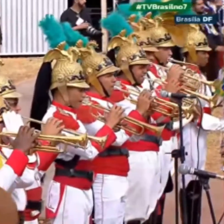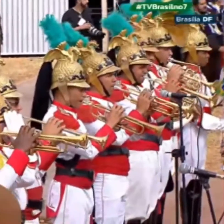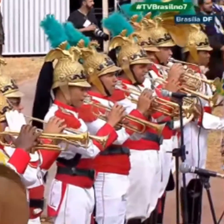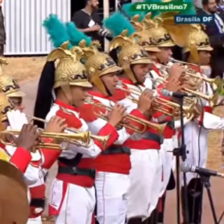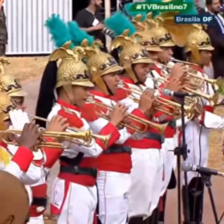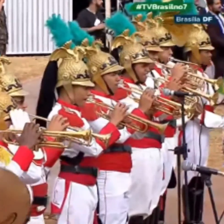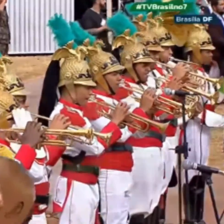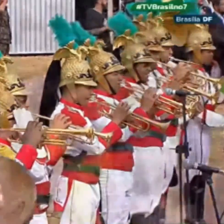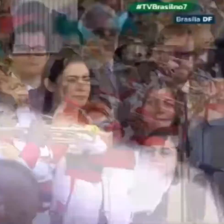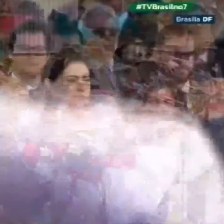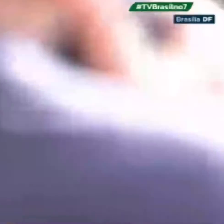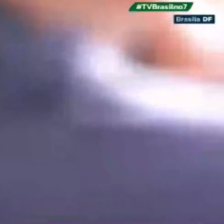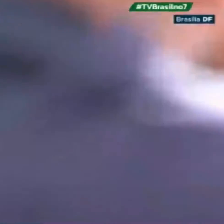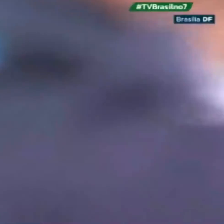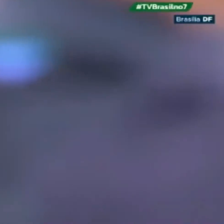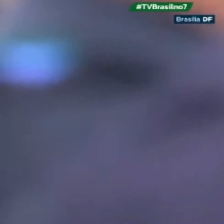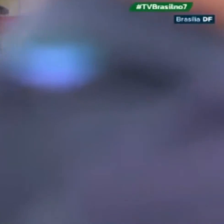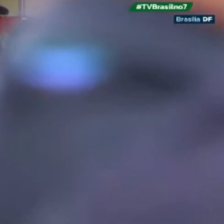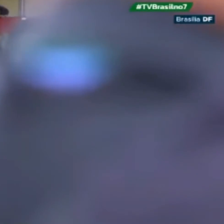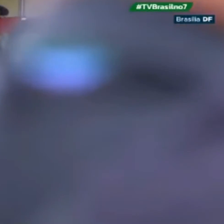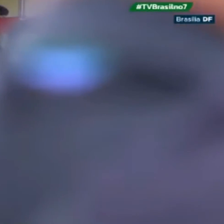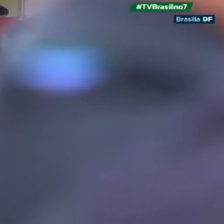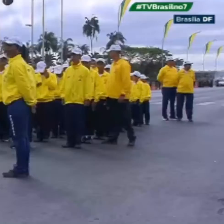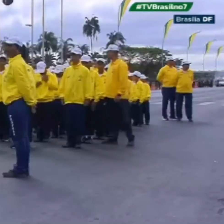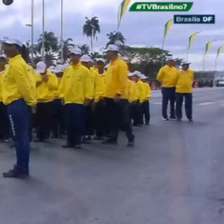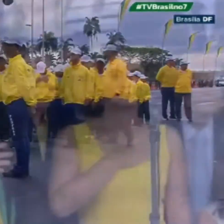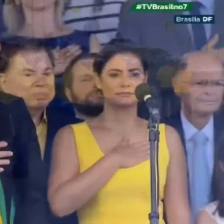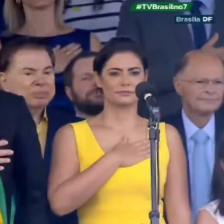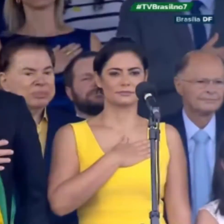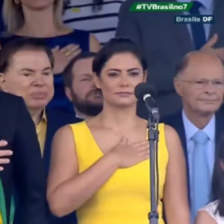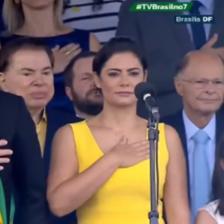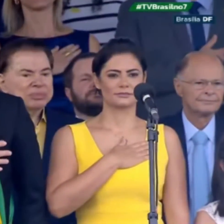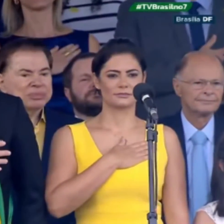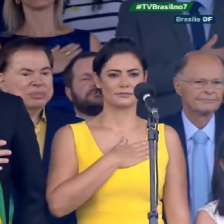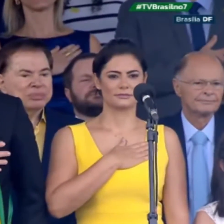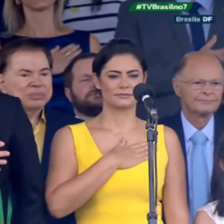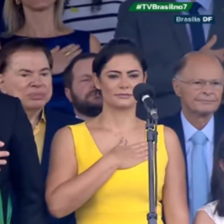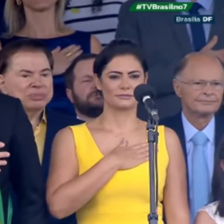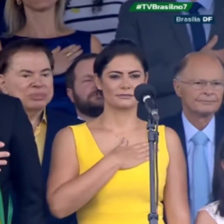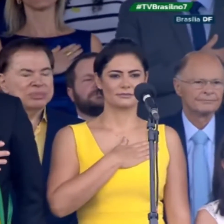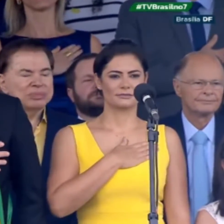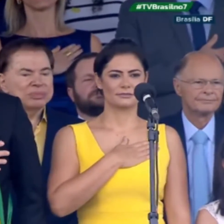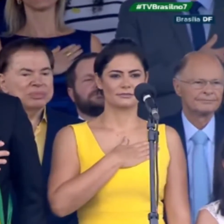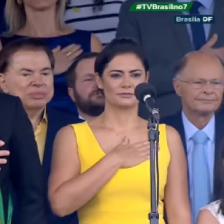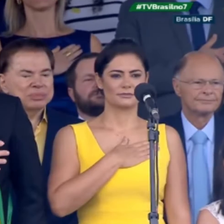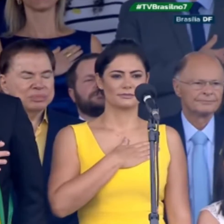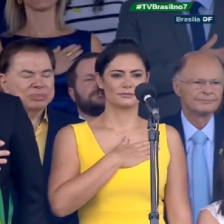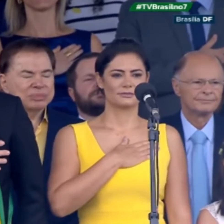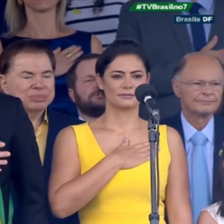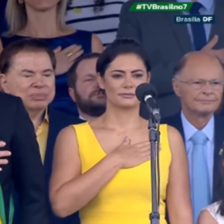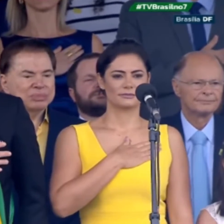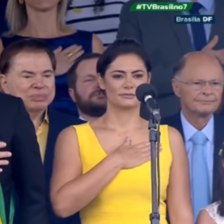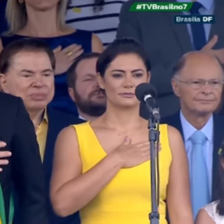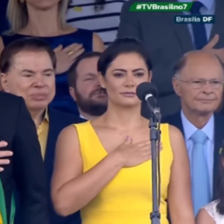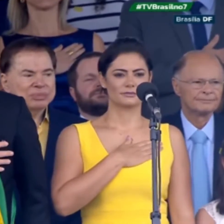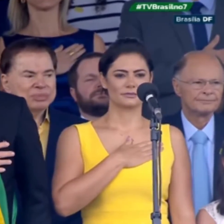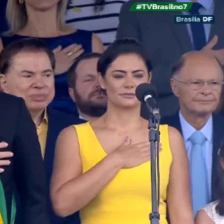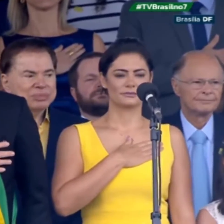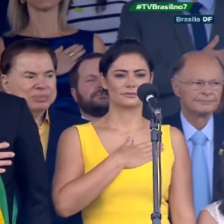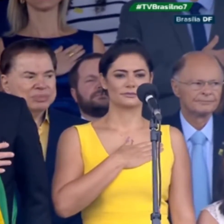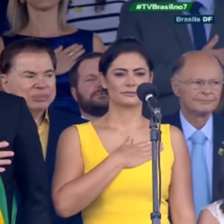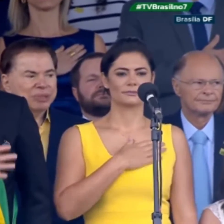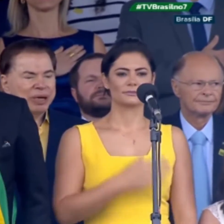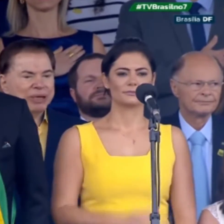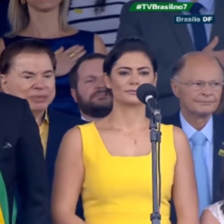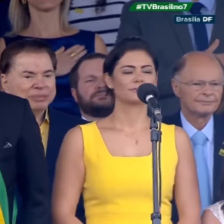apreensão na casa do deputado Otônio de Paula, no Rio de Janeiro, em seu gabinete na Câmara, e do cantor